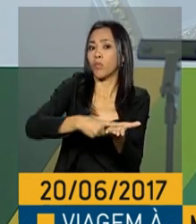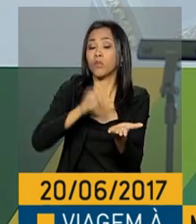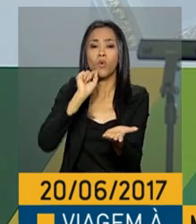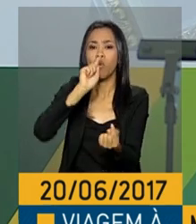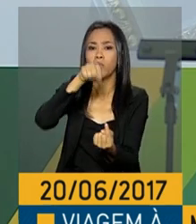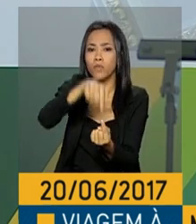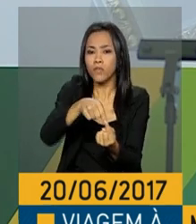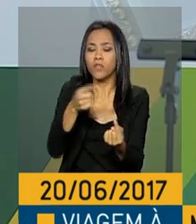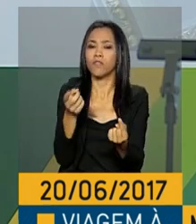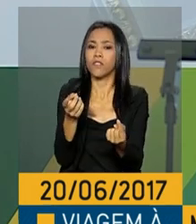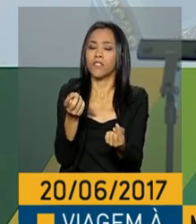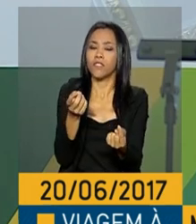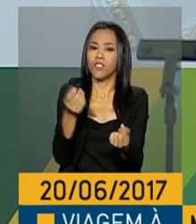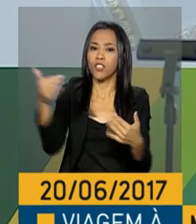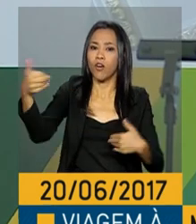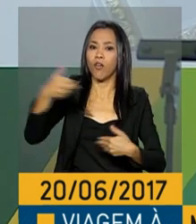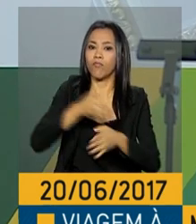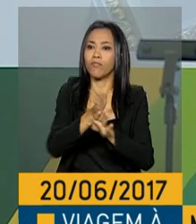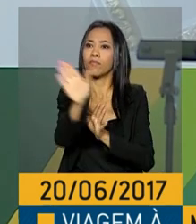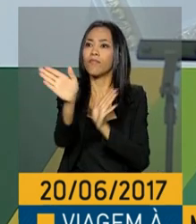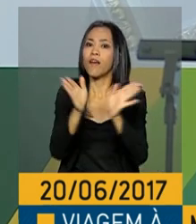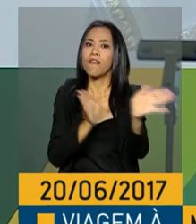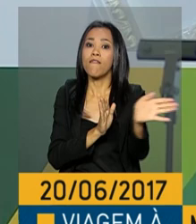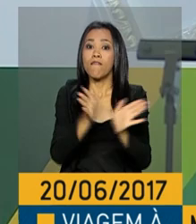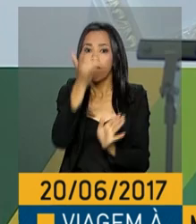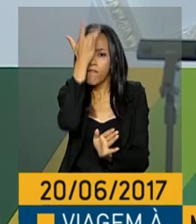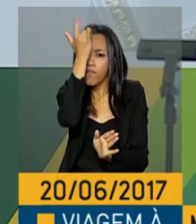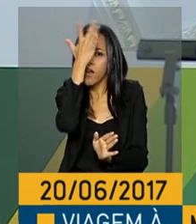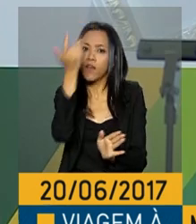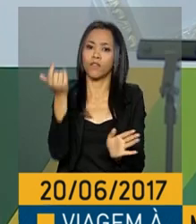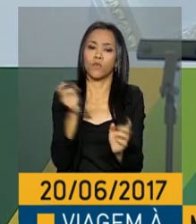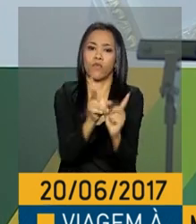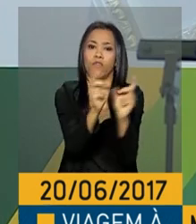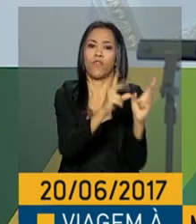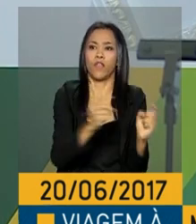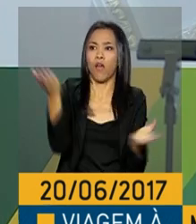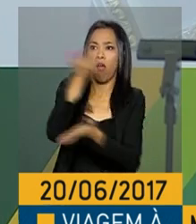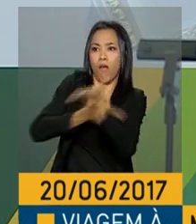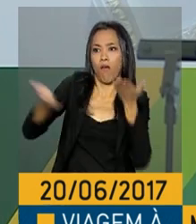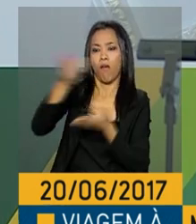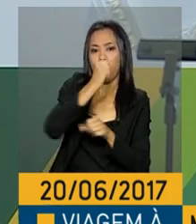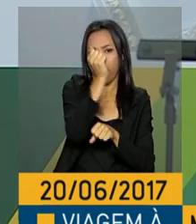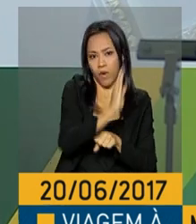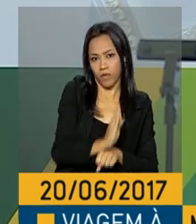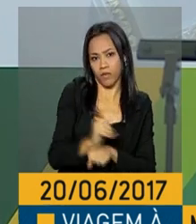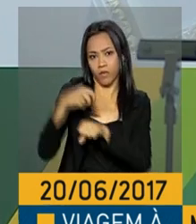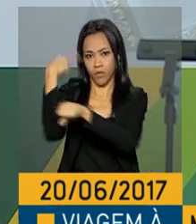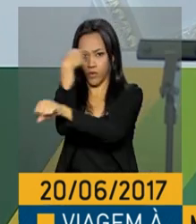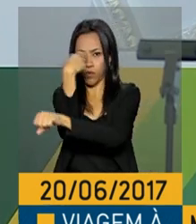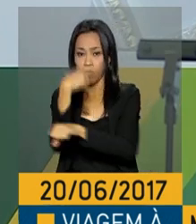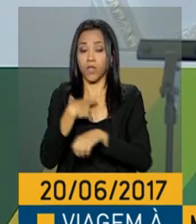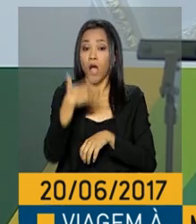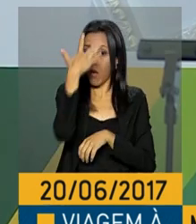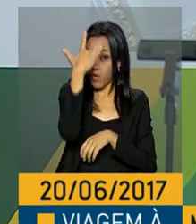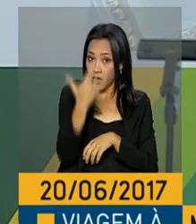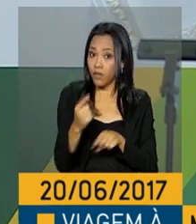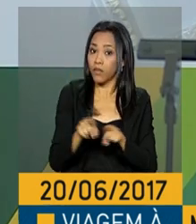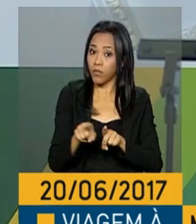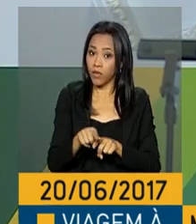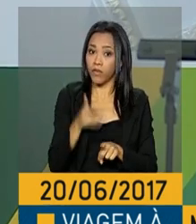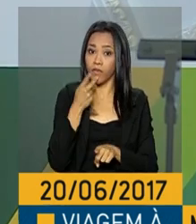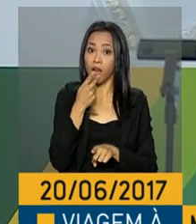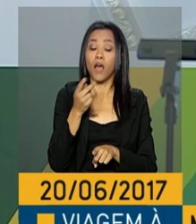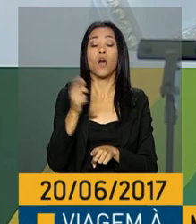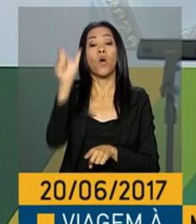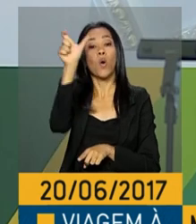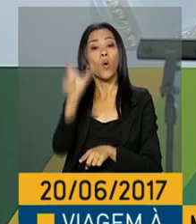comércio entre os nossos países. E até devo registrar amanhã com o senhor presidente Putin